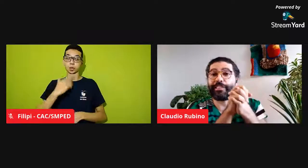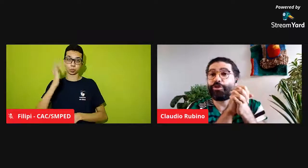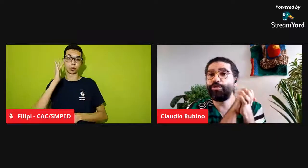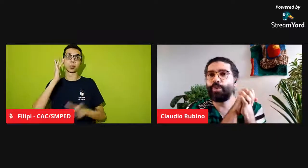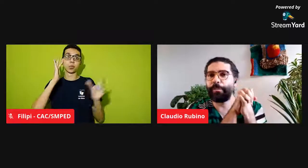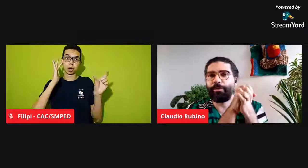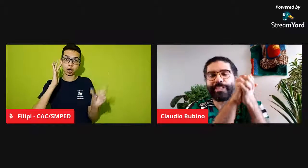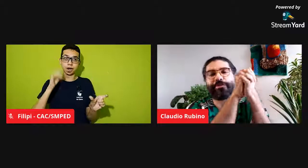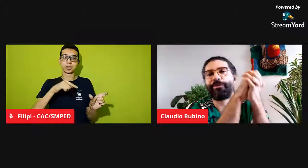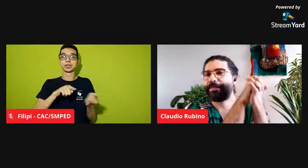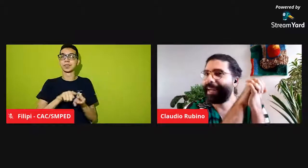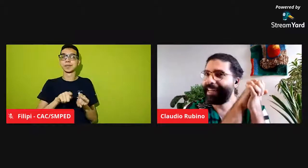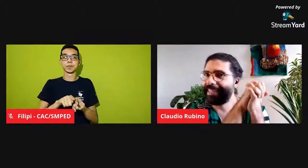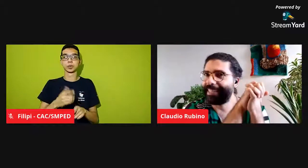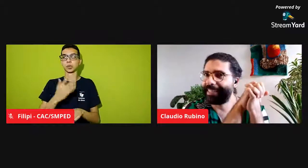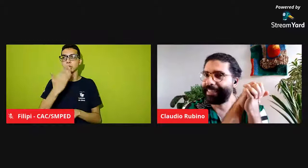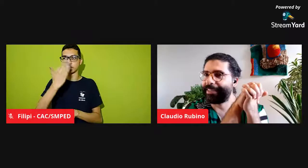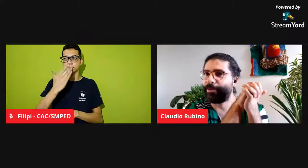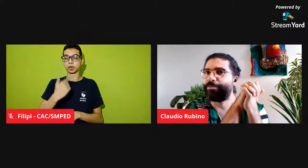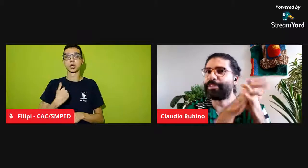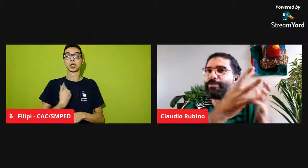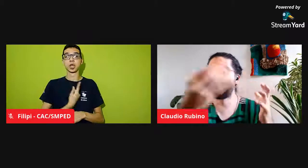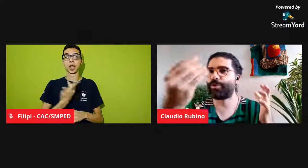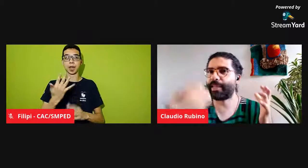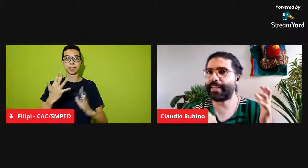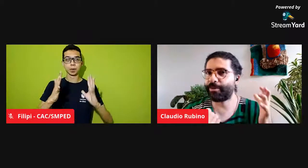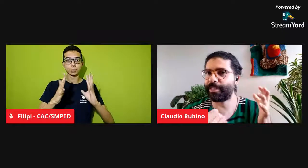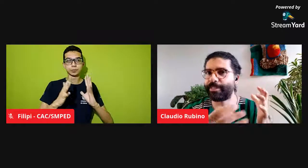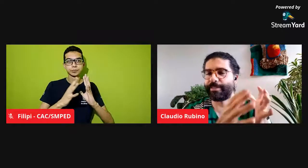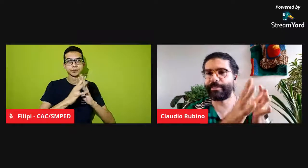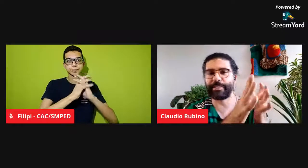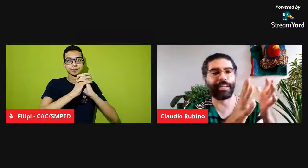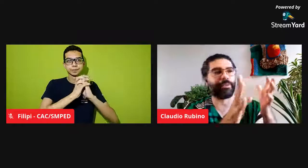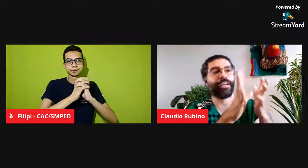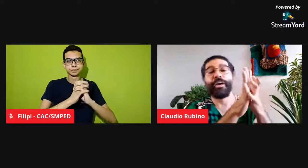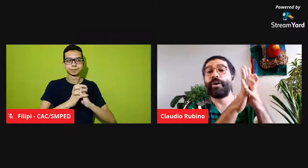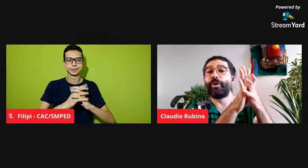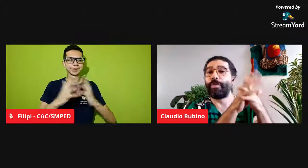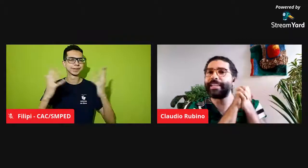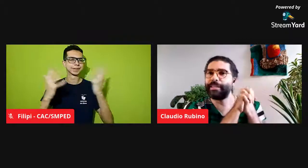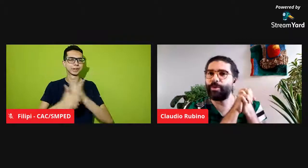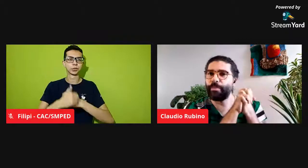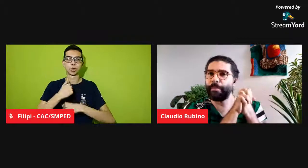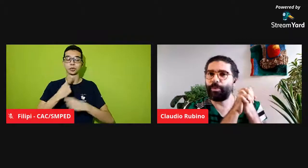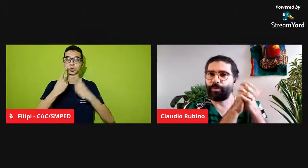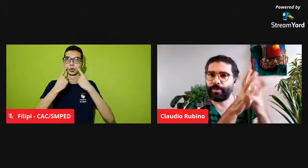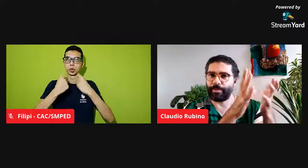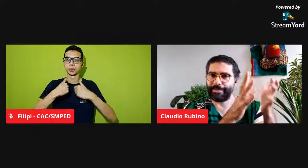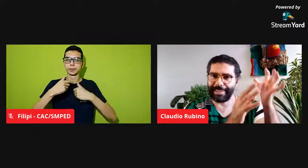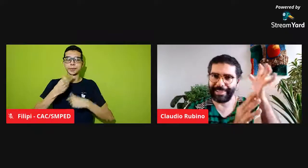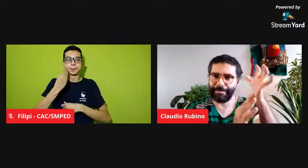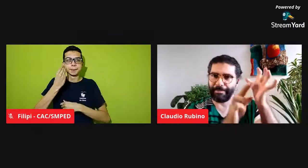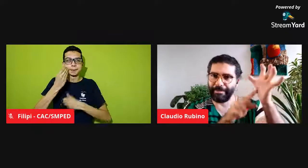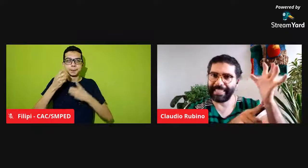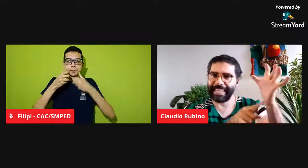a gente juntou a mão, gente, foi a coisa mais linda, assim, que eu seguro o choro até hoje, toda vez que eu leio. O moleque segurou a minha